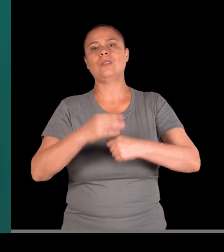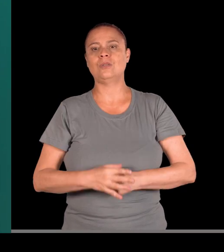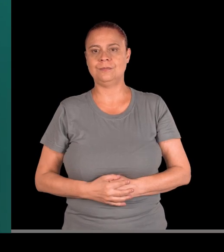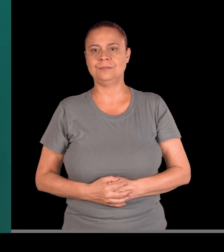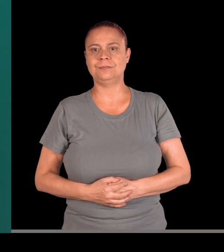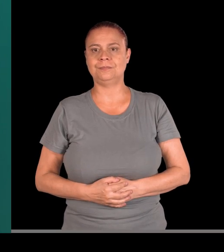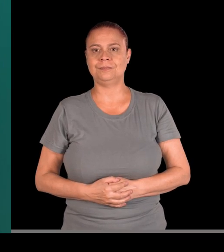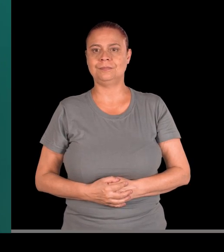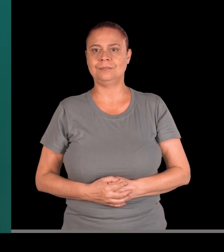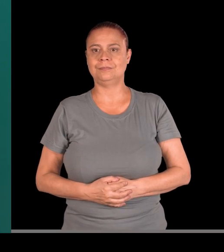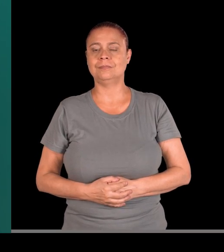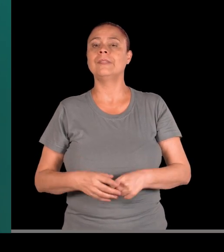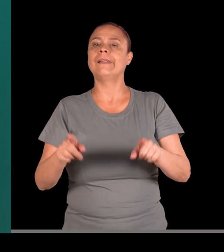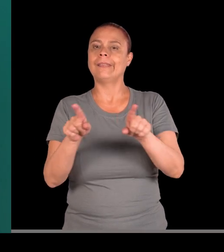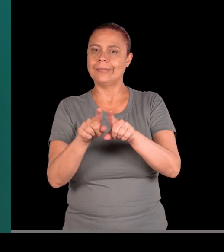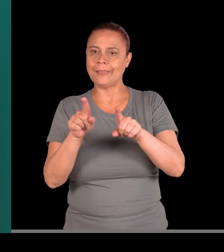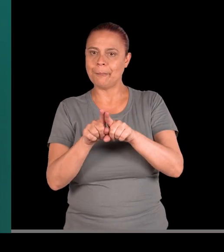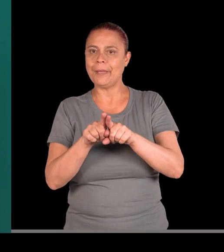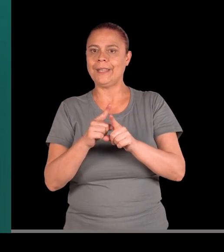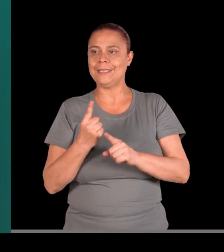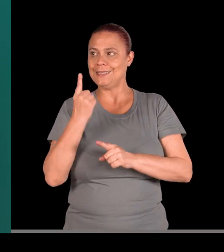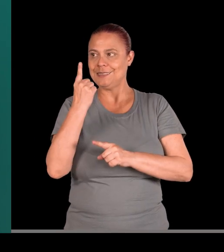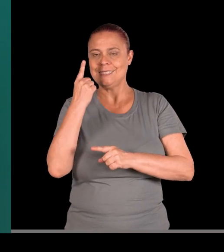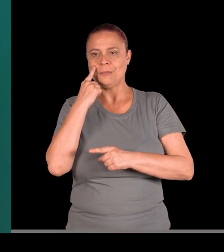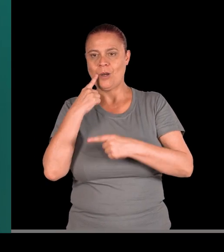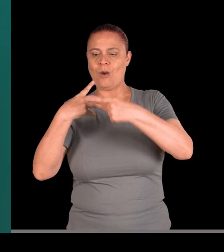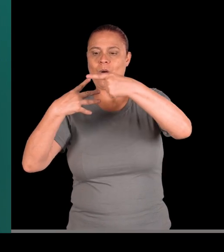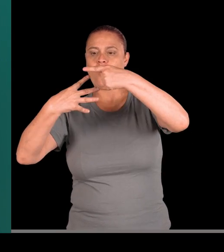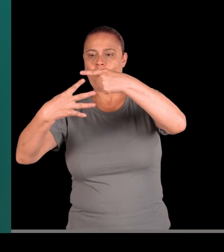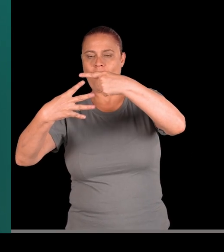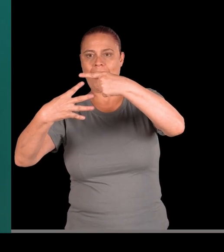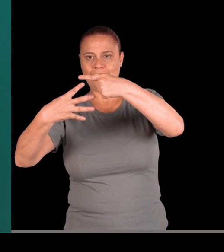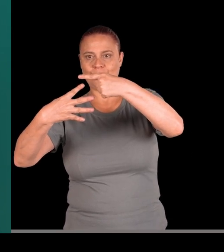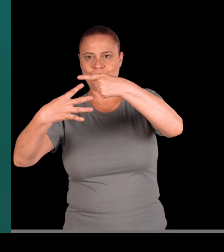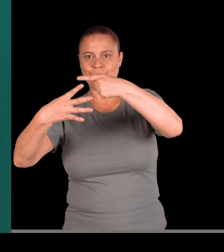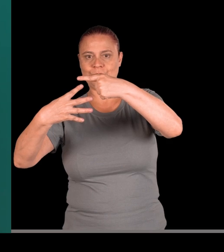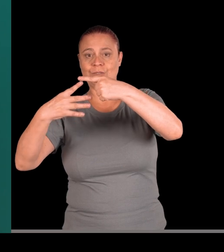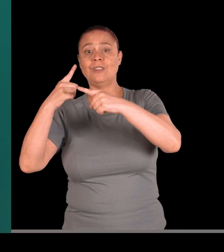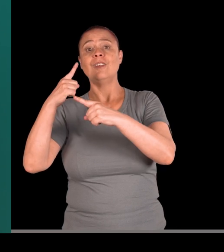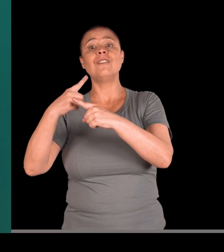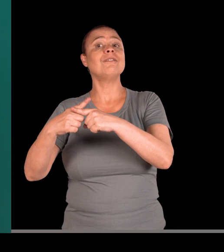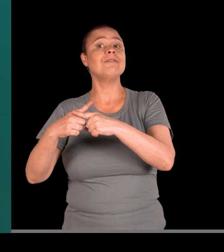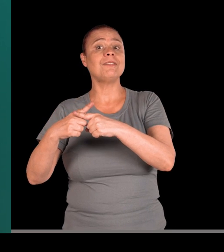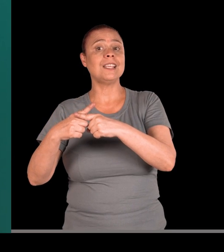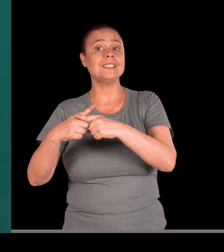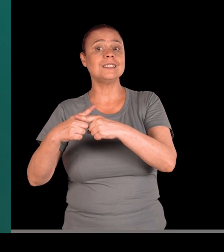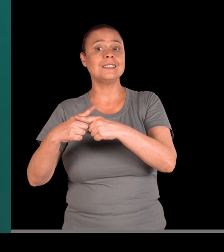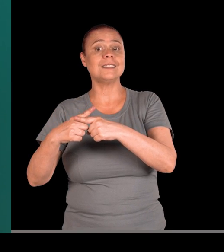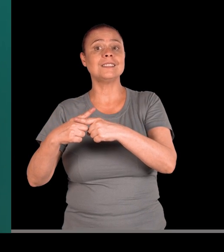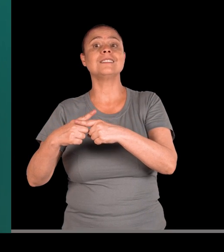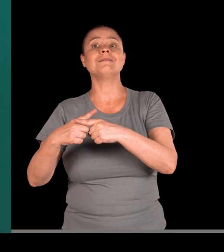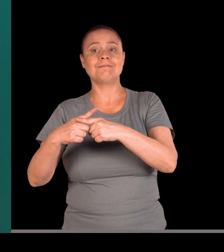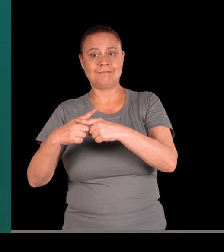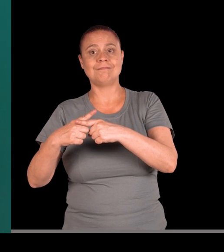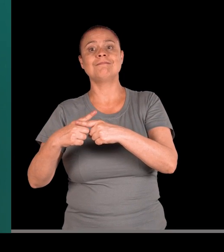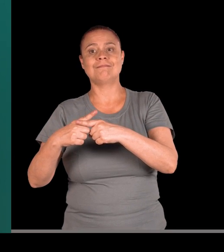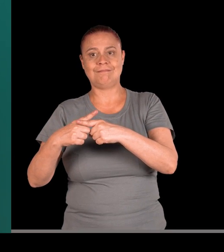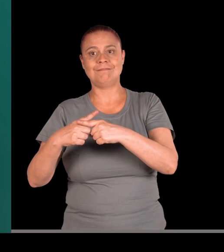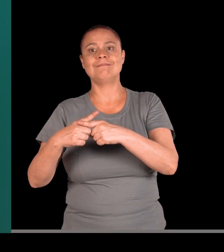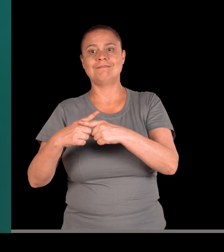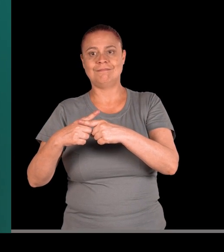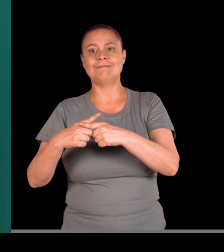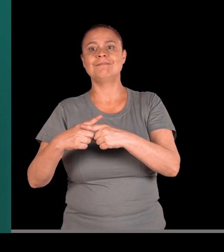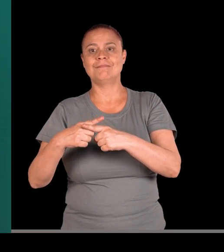4, 4. A mesma maneira aqui, olha. 4 para chegar no 8, o que eu tenho que fazer? Multiplicar por